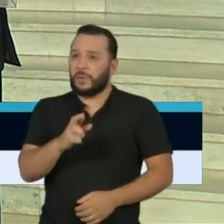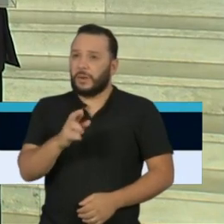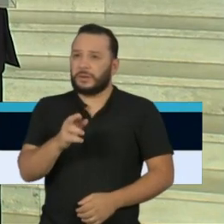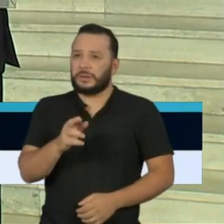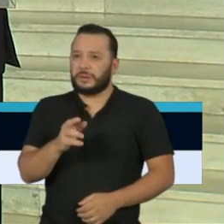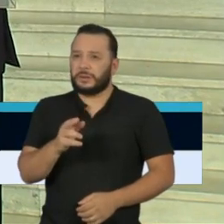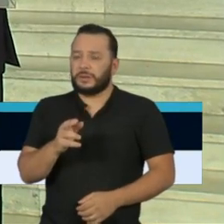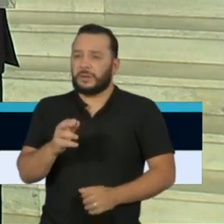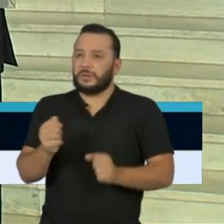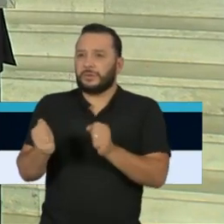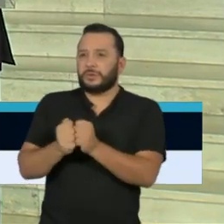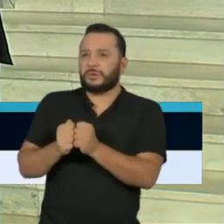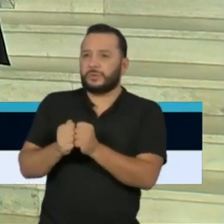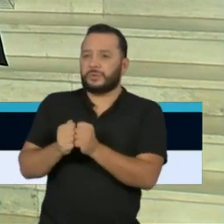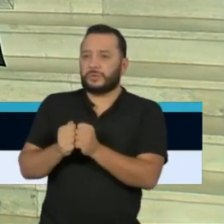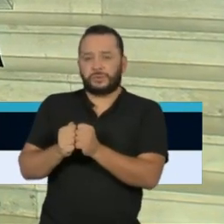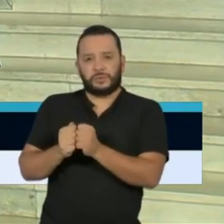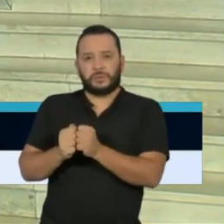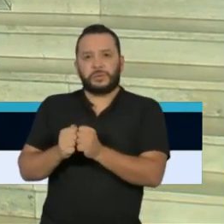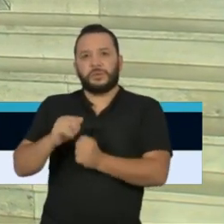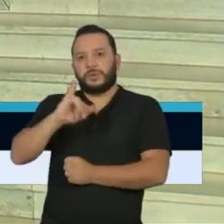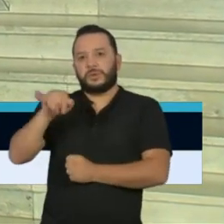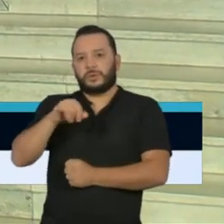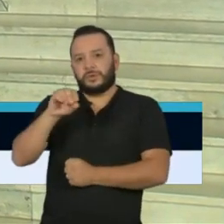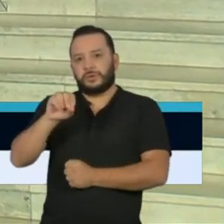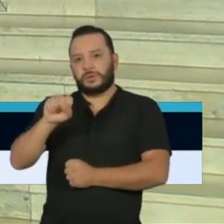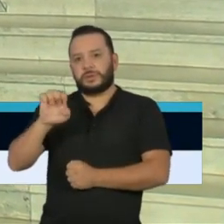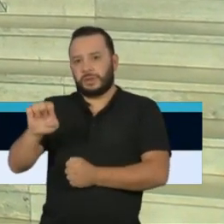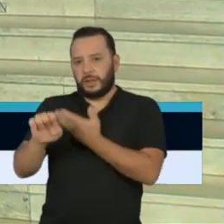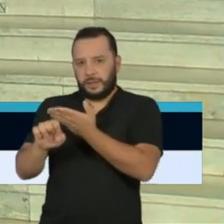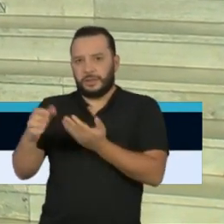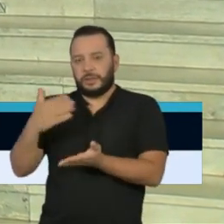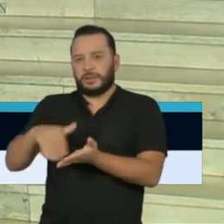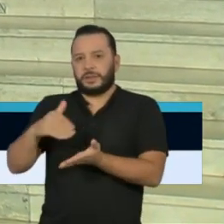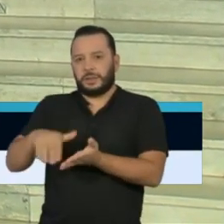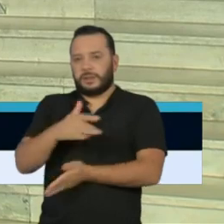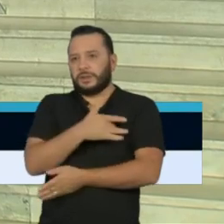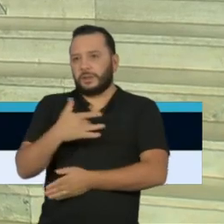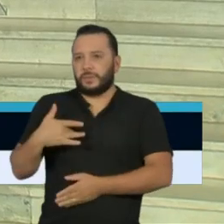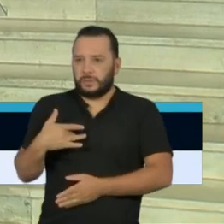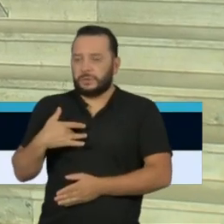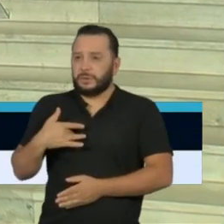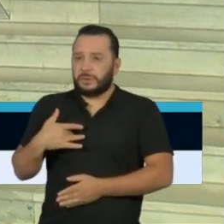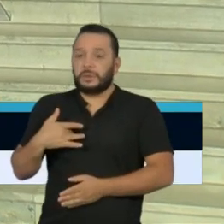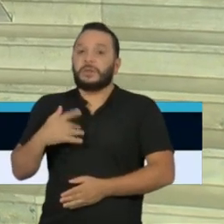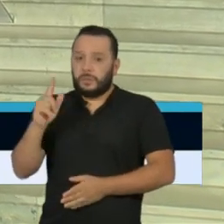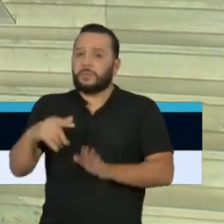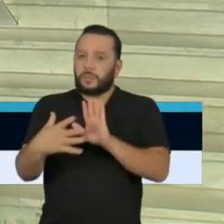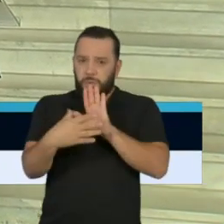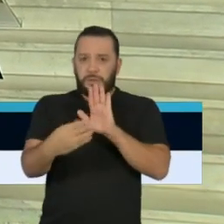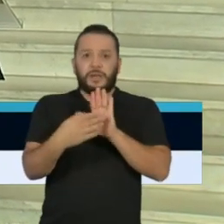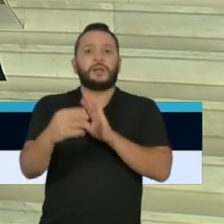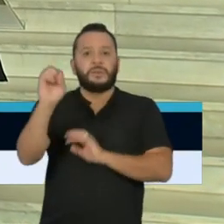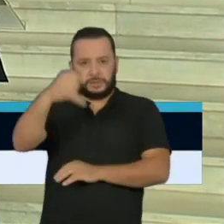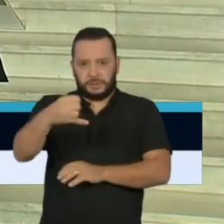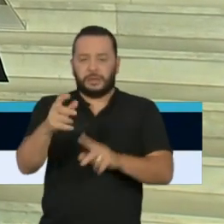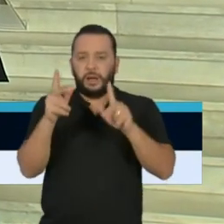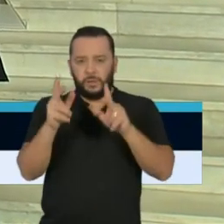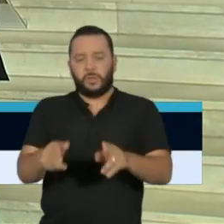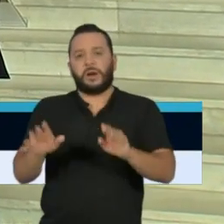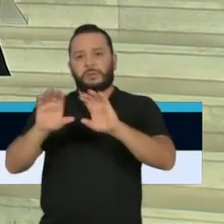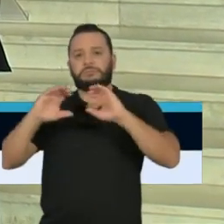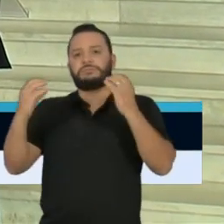com o Dr. Zé Henrique German, que é o nosso secretário da Saúde. O modelo é, sim, o mesmo